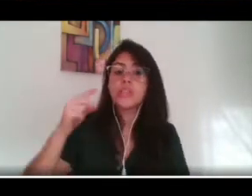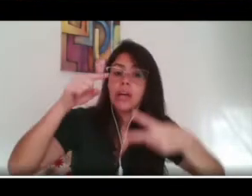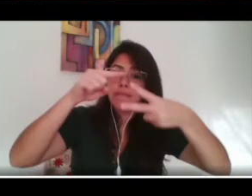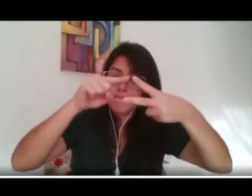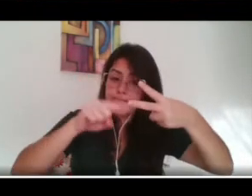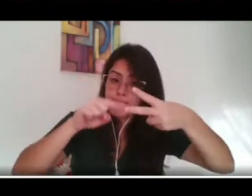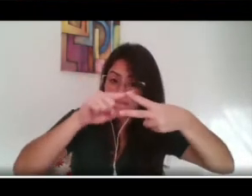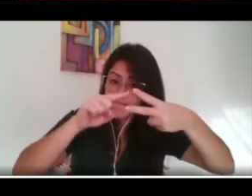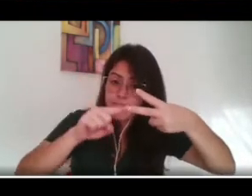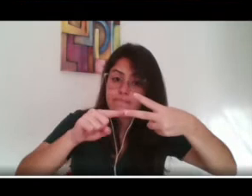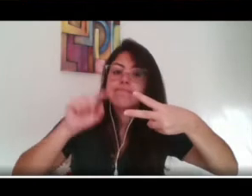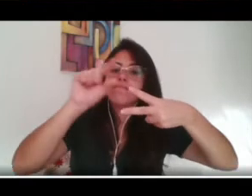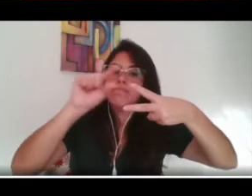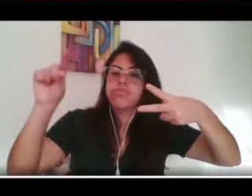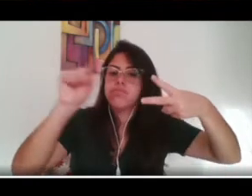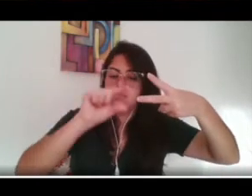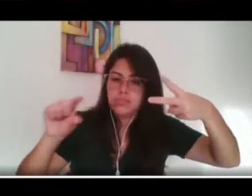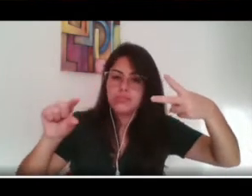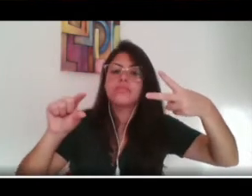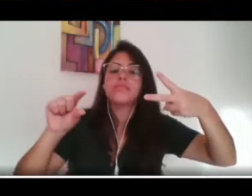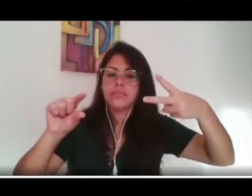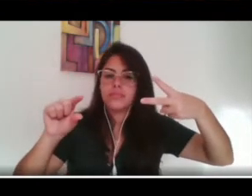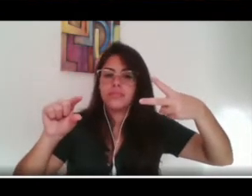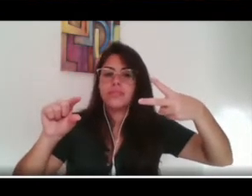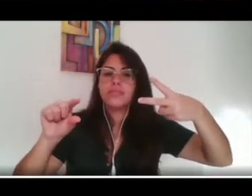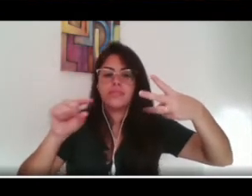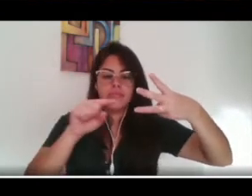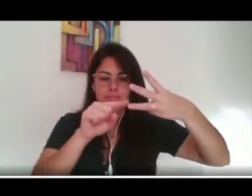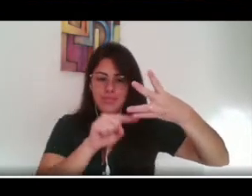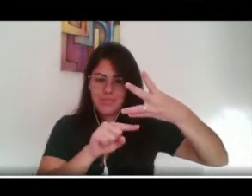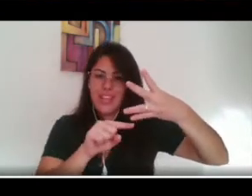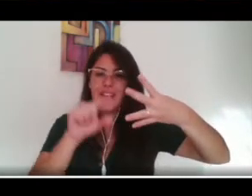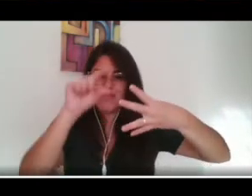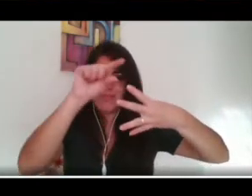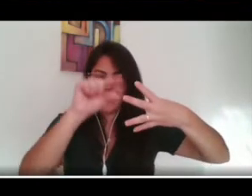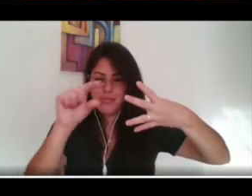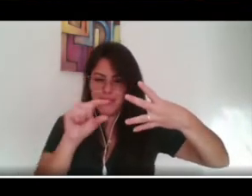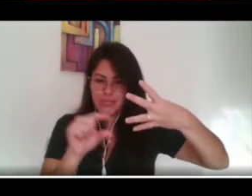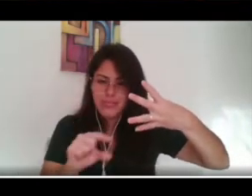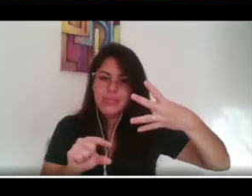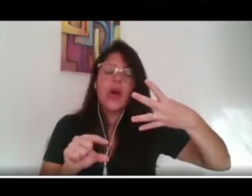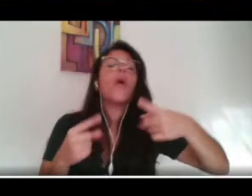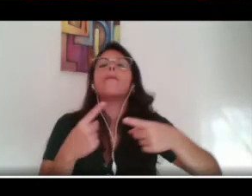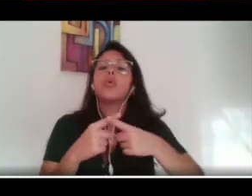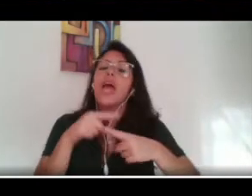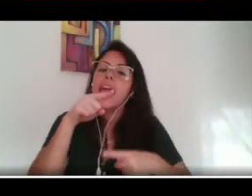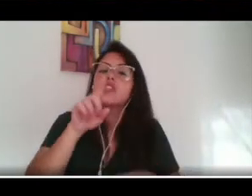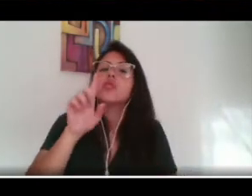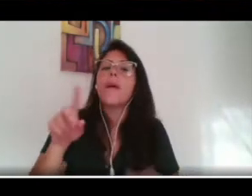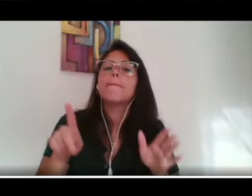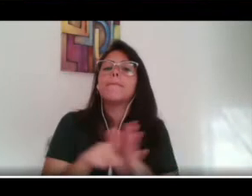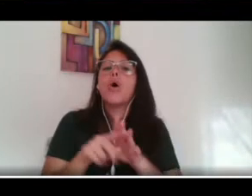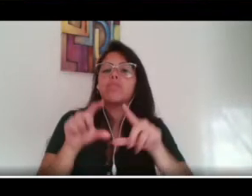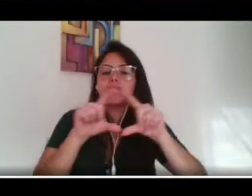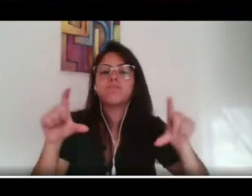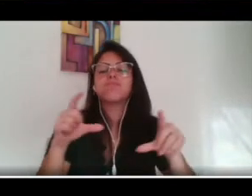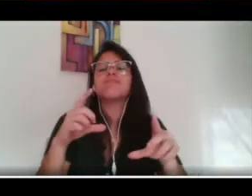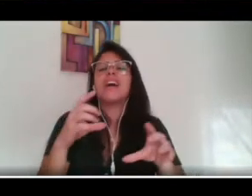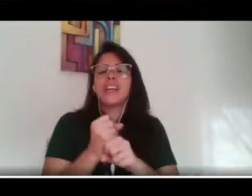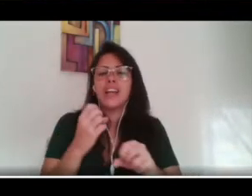ó, que são as equações de cinemática para aceleração constante ou aceleração